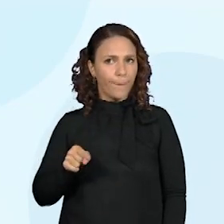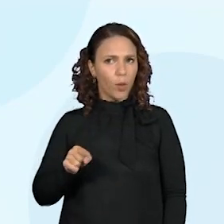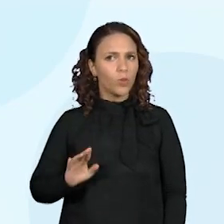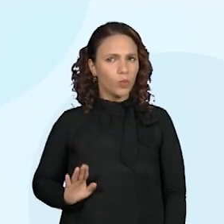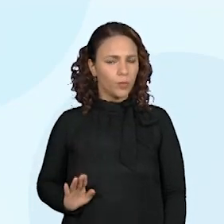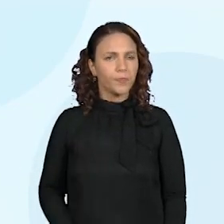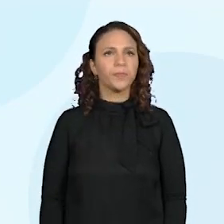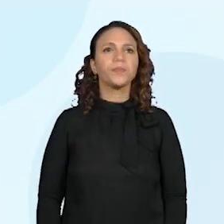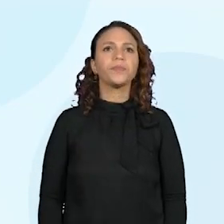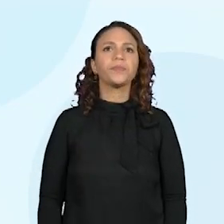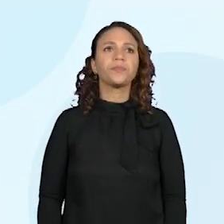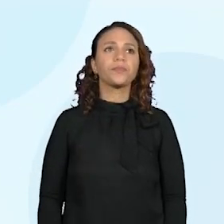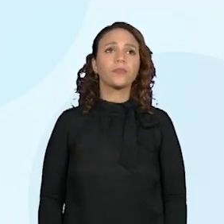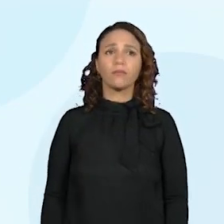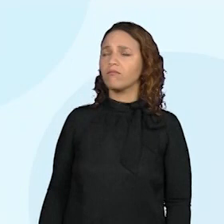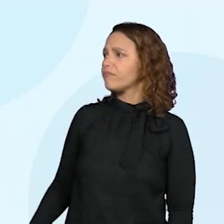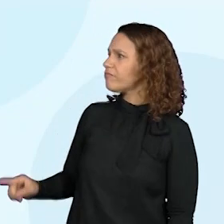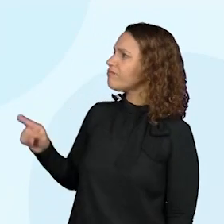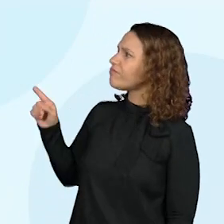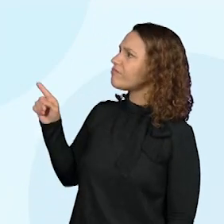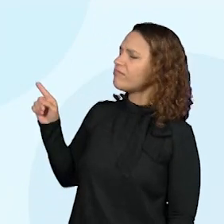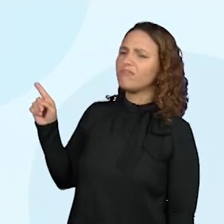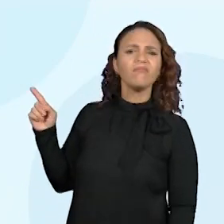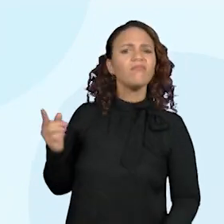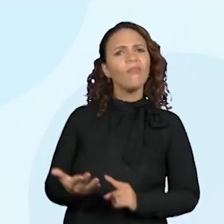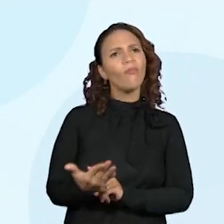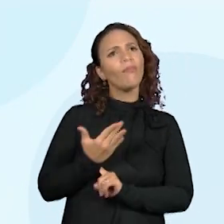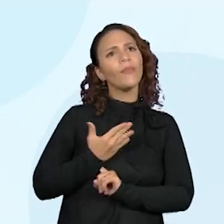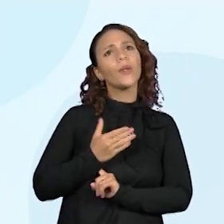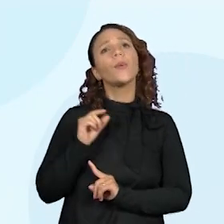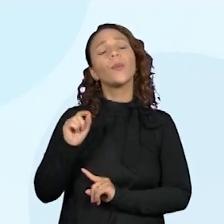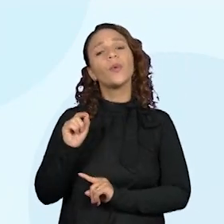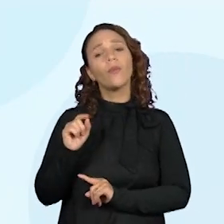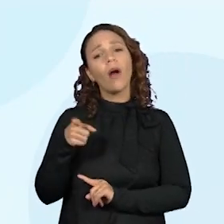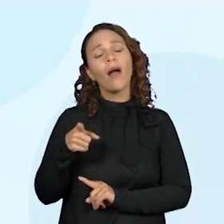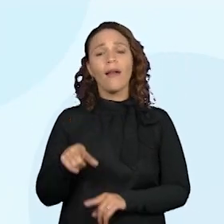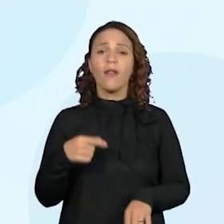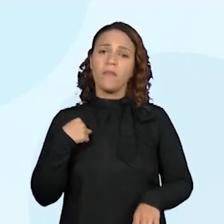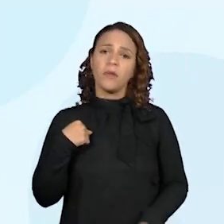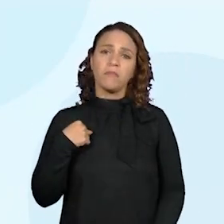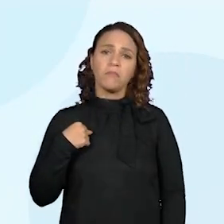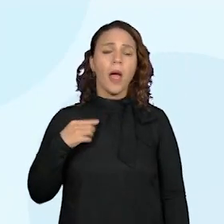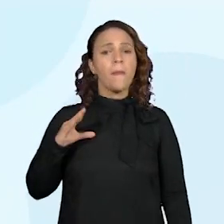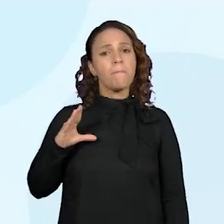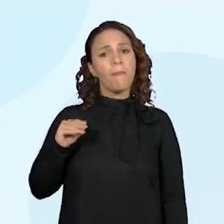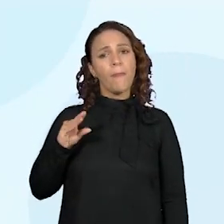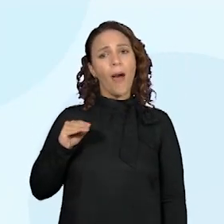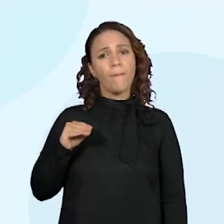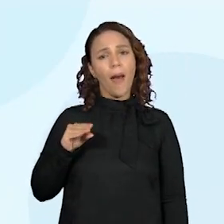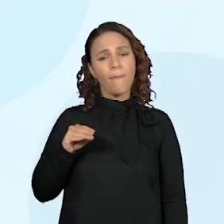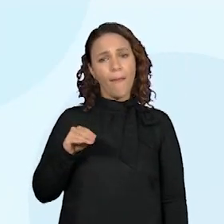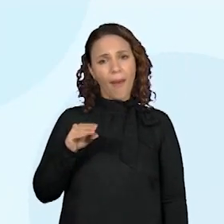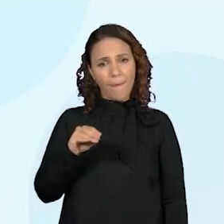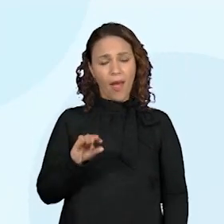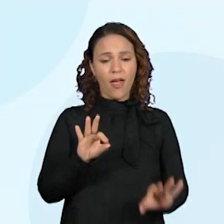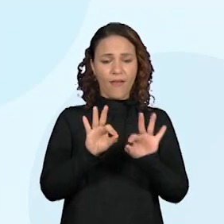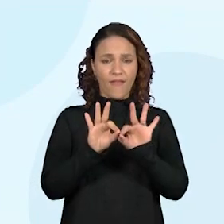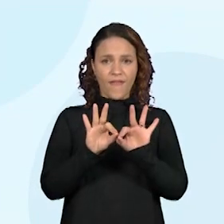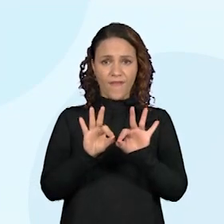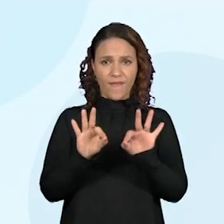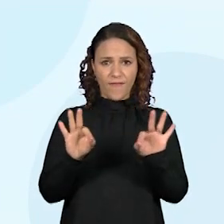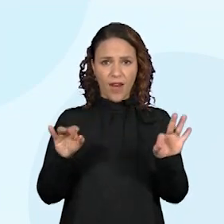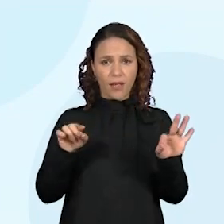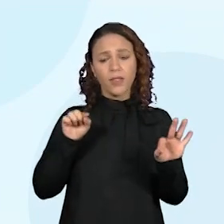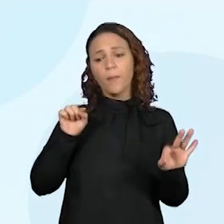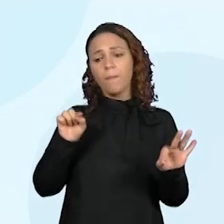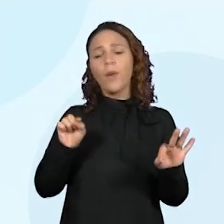Muito bem. O que indica o ponto final? Indica o ponto final de uma frase declarativa.